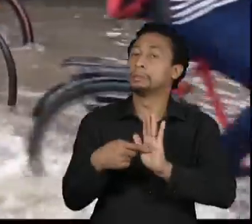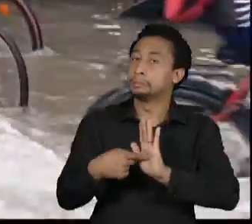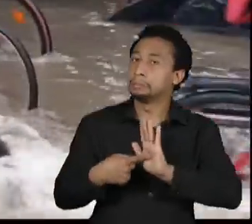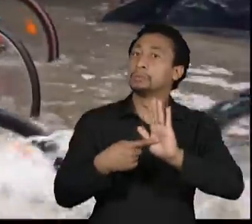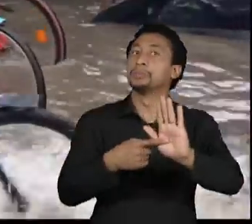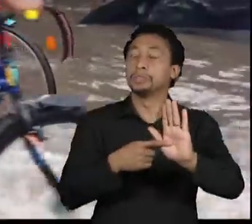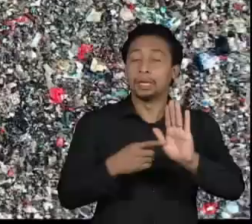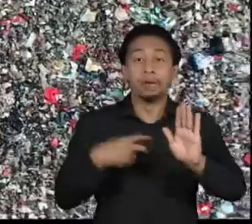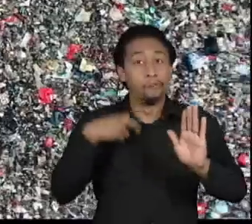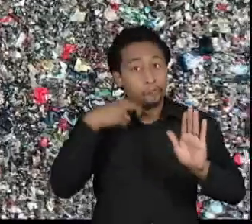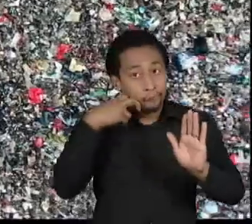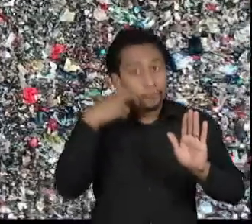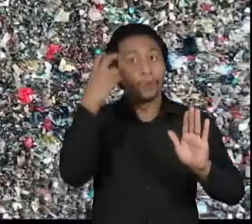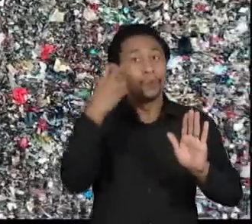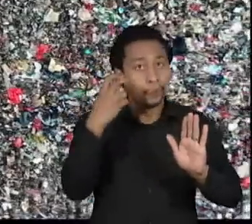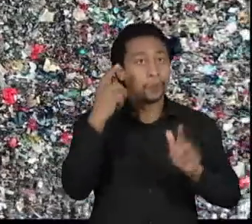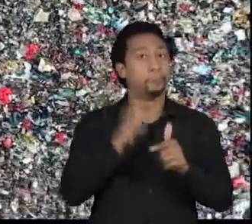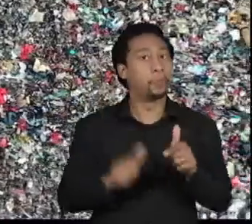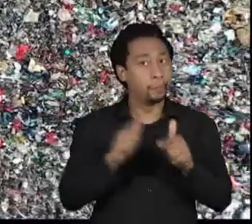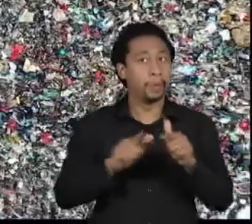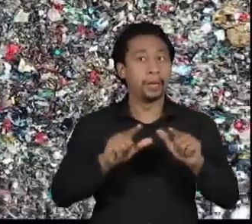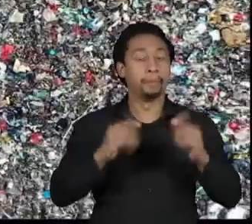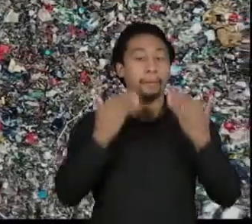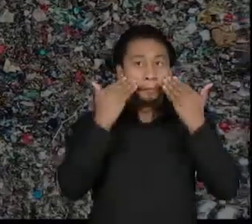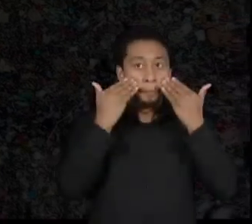mais vergonhosas mazelas.